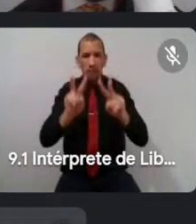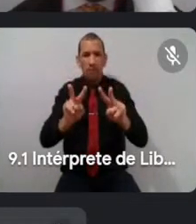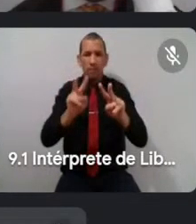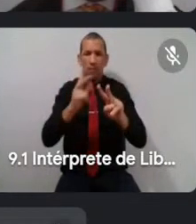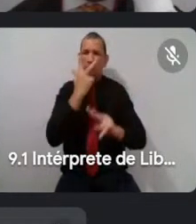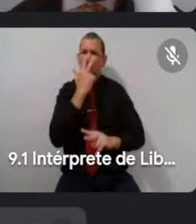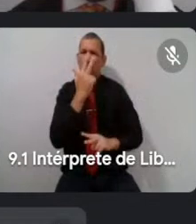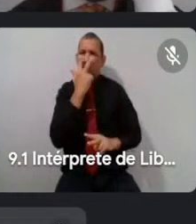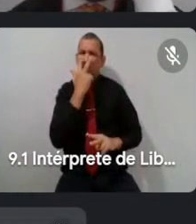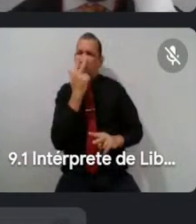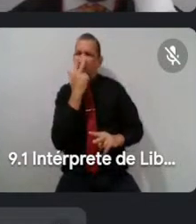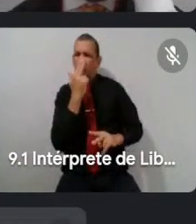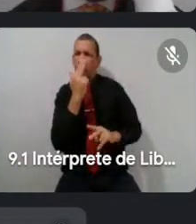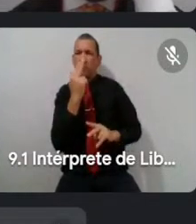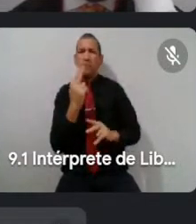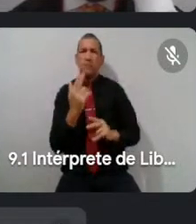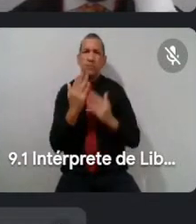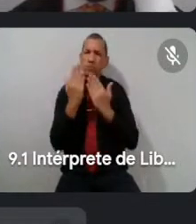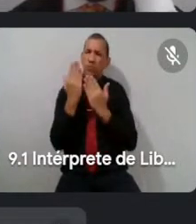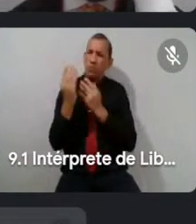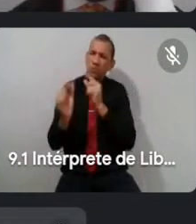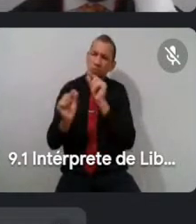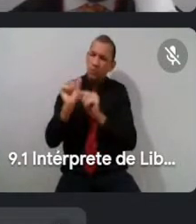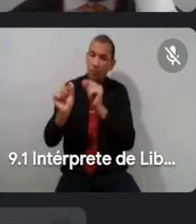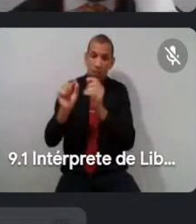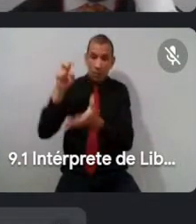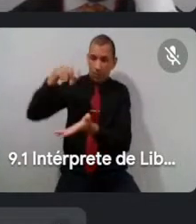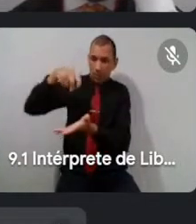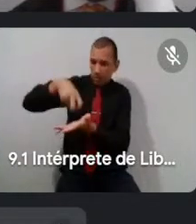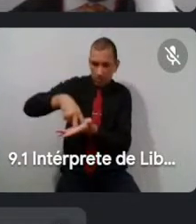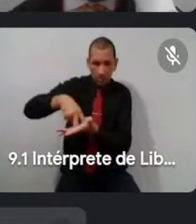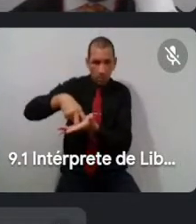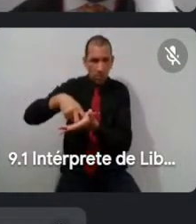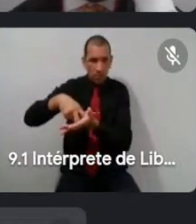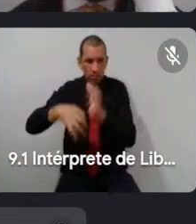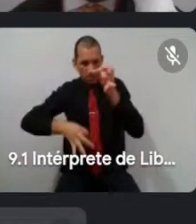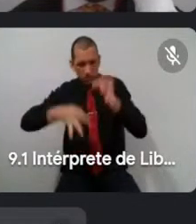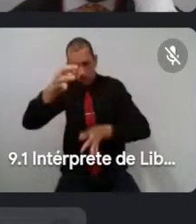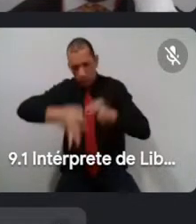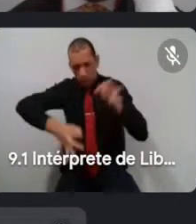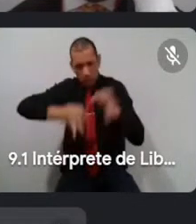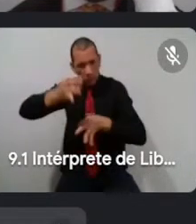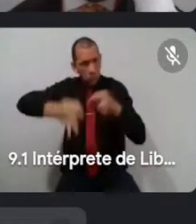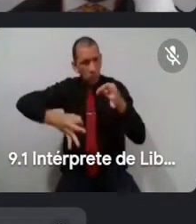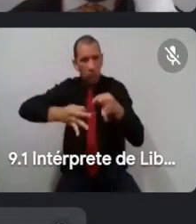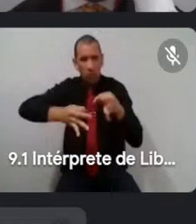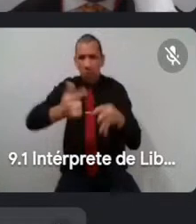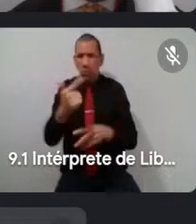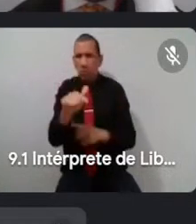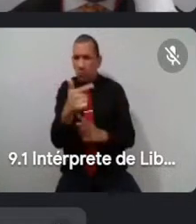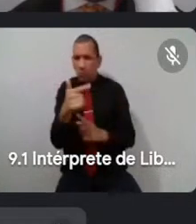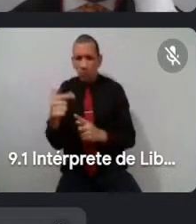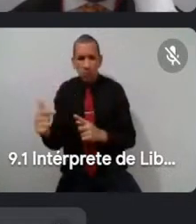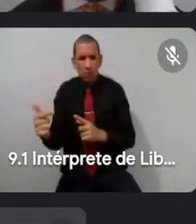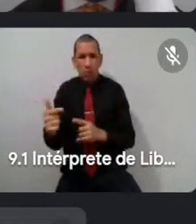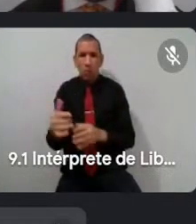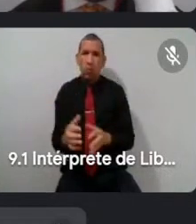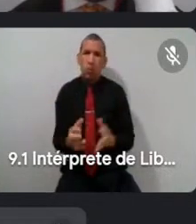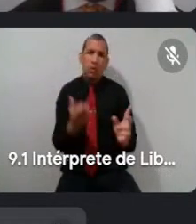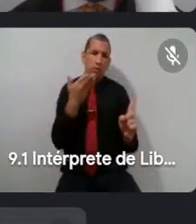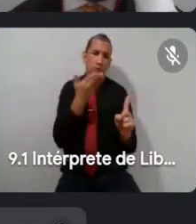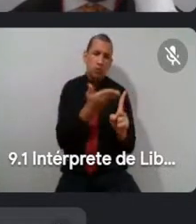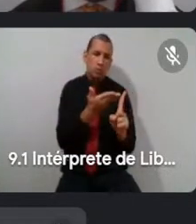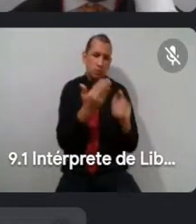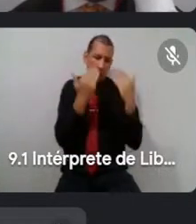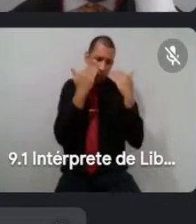que parece Doutor Antonio Paim a sentença não julgou o fato em si Esse é o jogo a